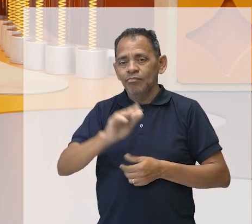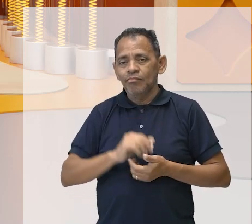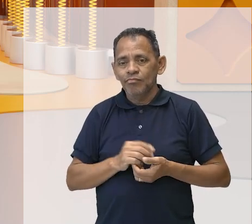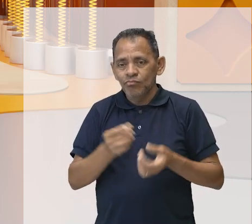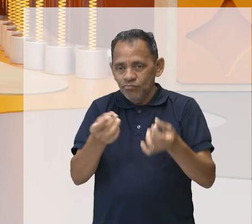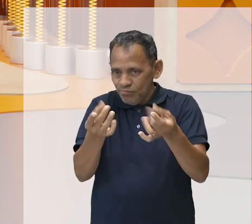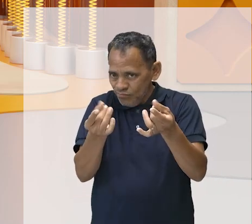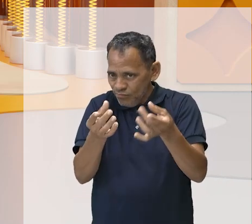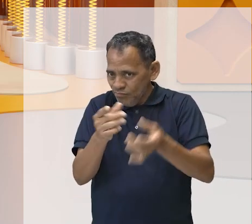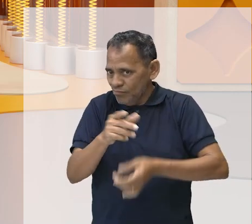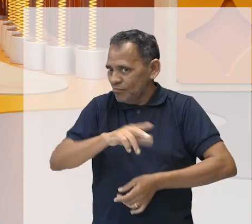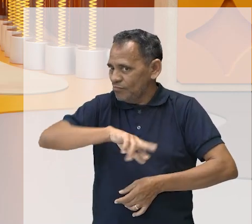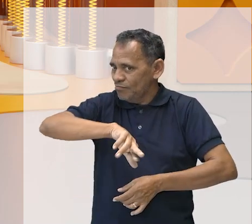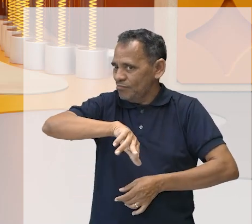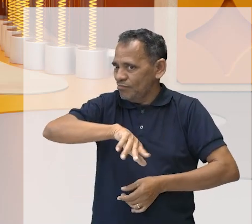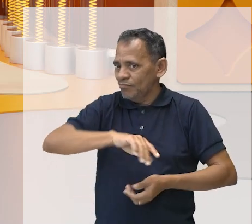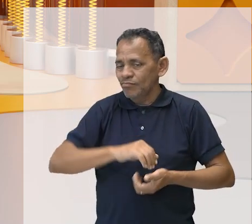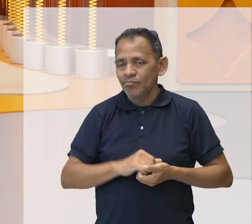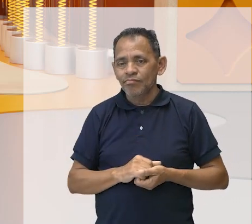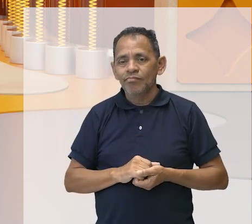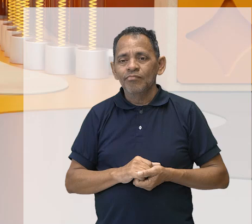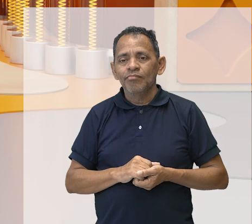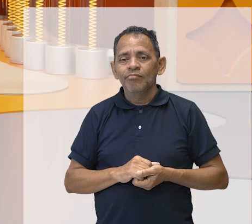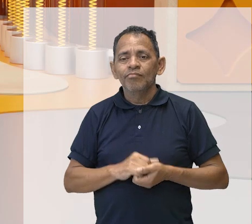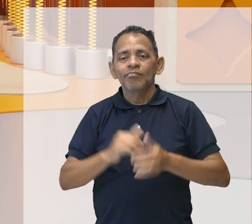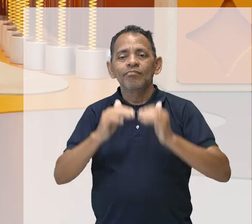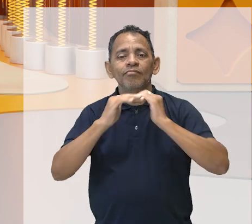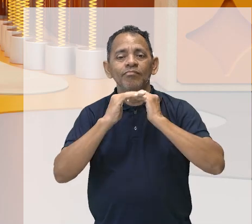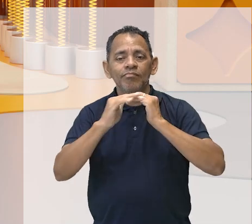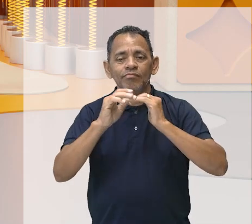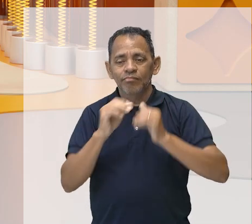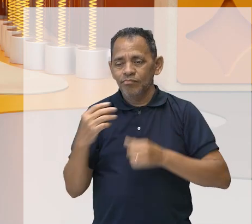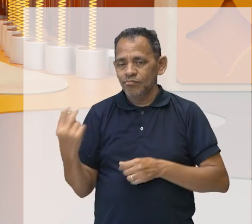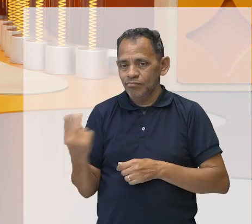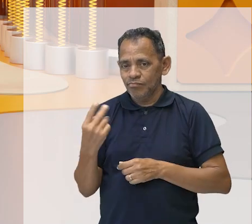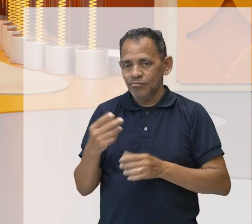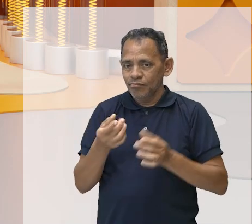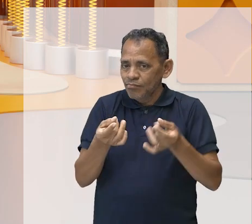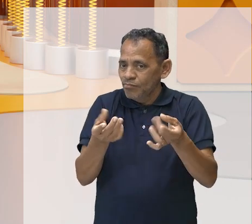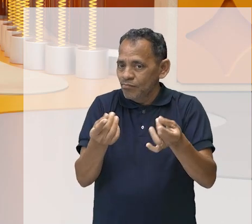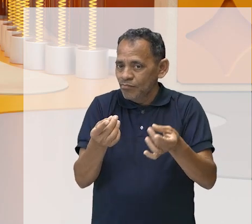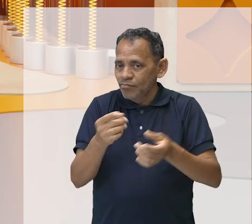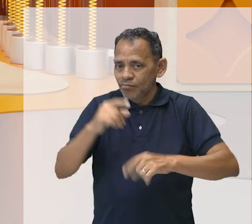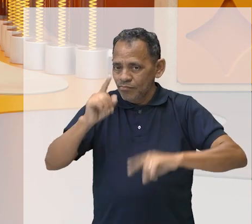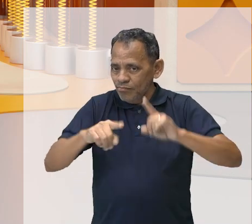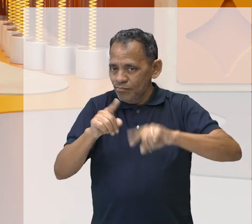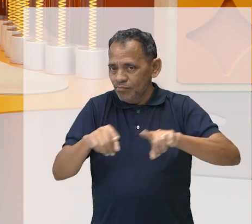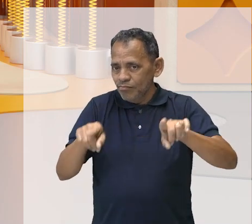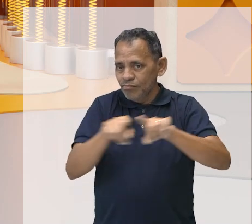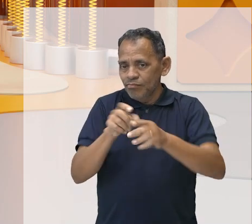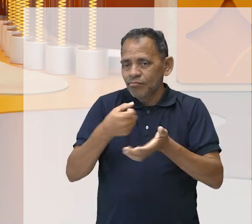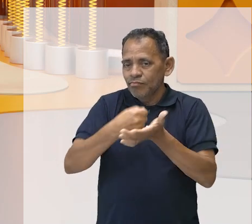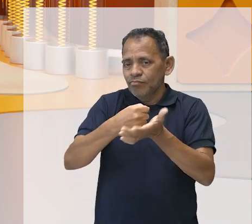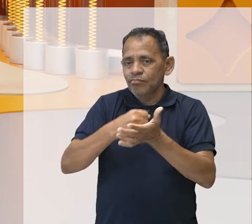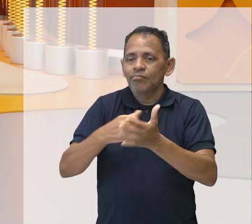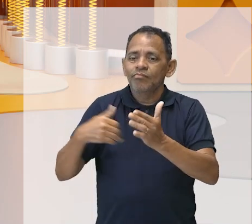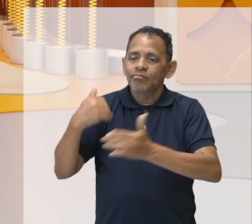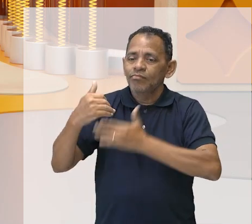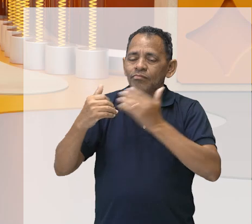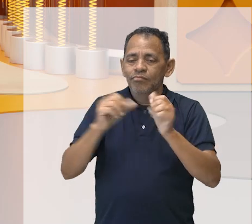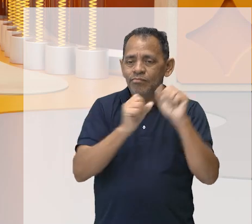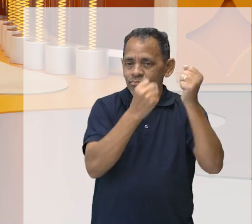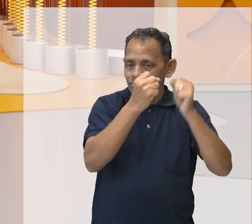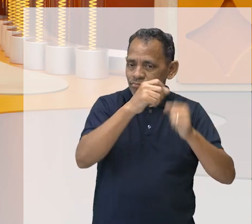para tentar manter ali, né, estabilizar o valor de uma mercadoria para poder ajudar no desenvolvimento industrial